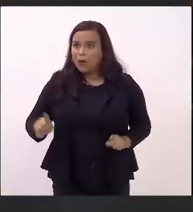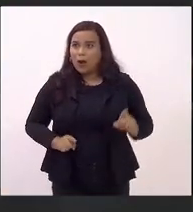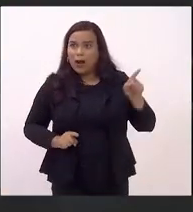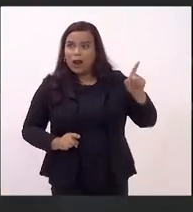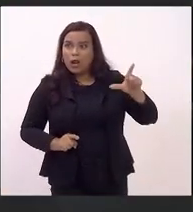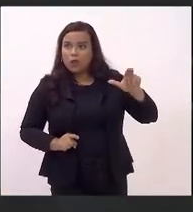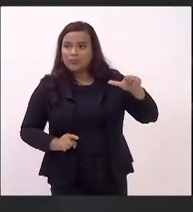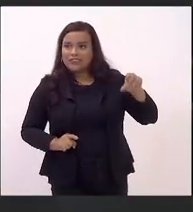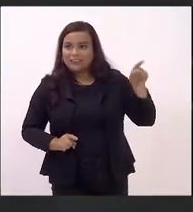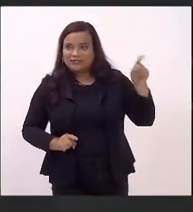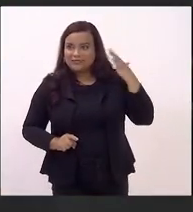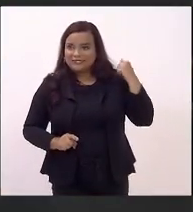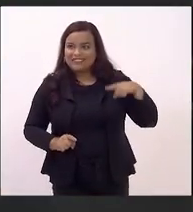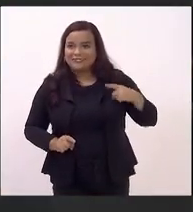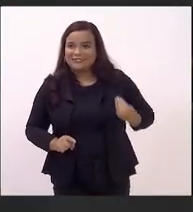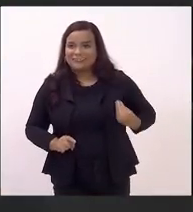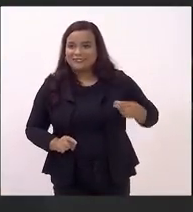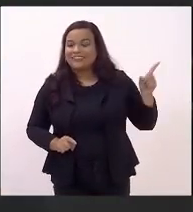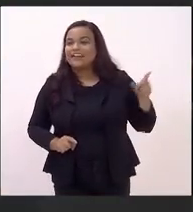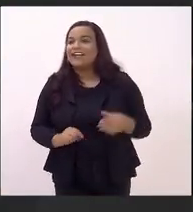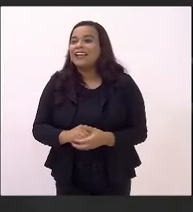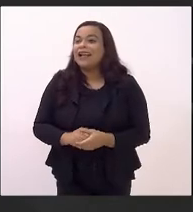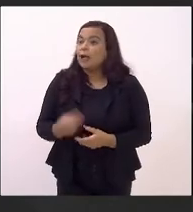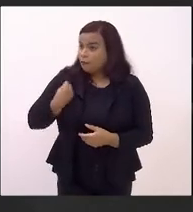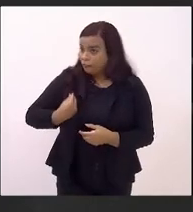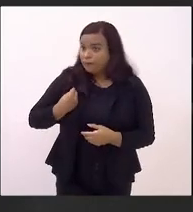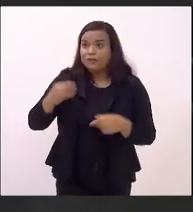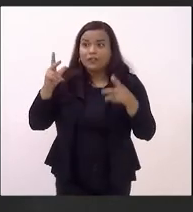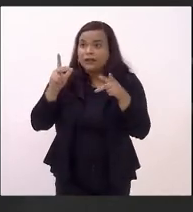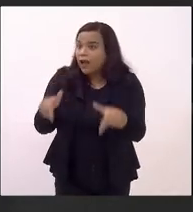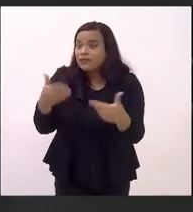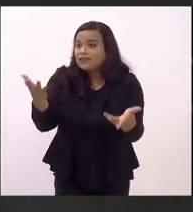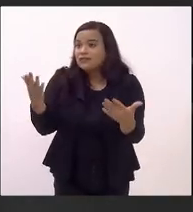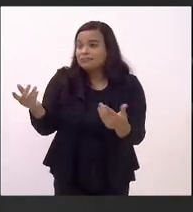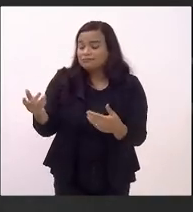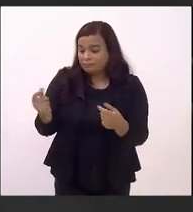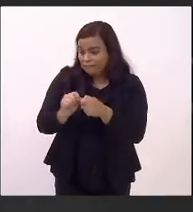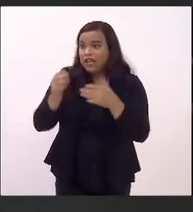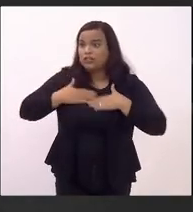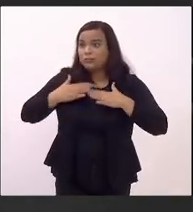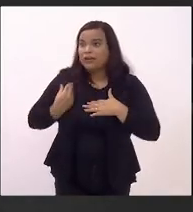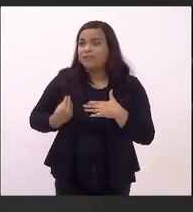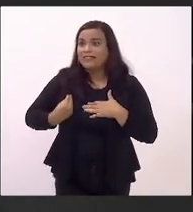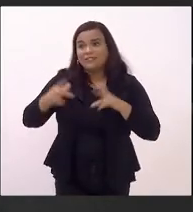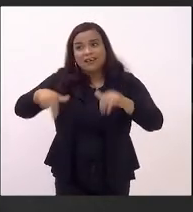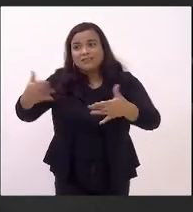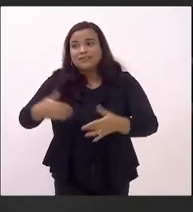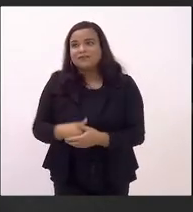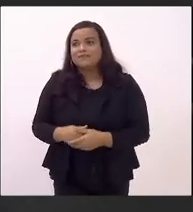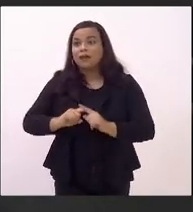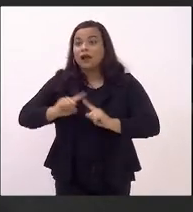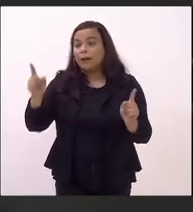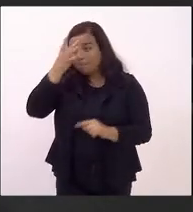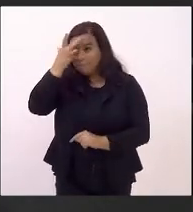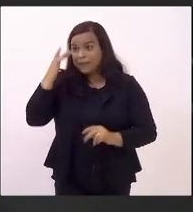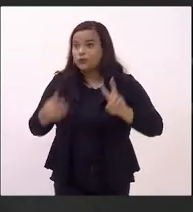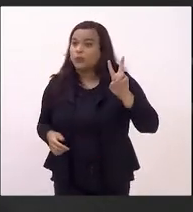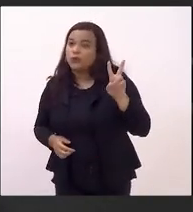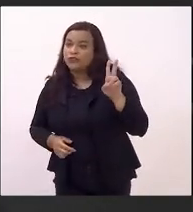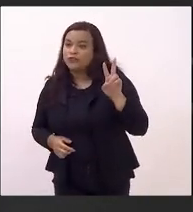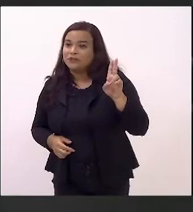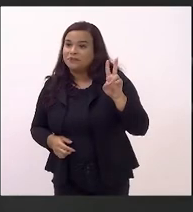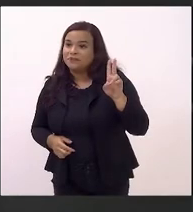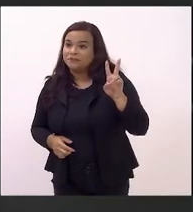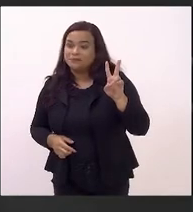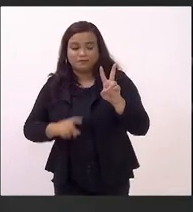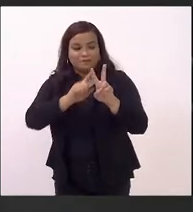A vida então nos fez isso. Agora, é inegável que duas pessoas que não estão aqui, nos últimos anos,